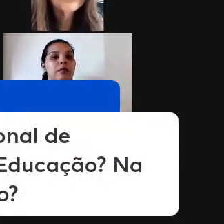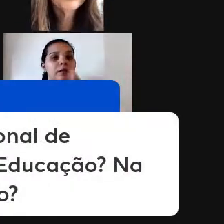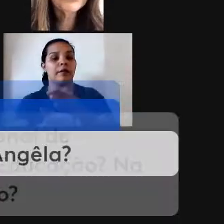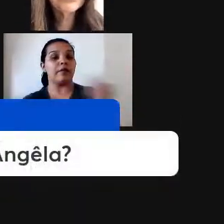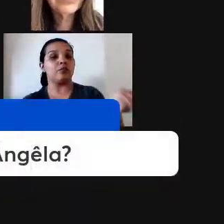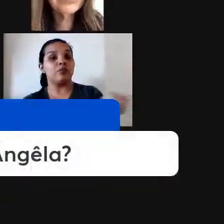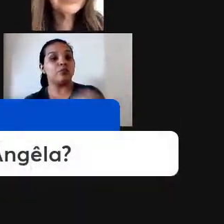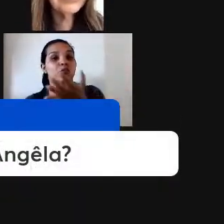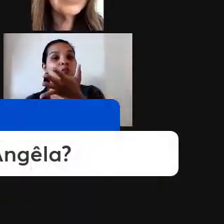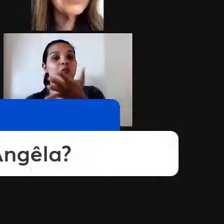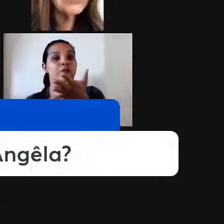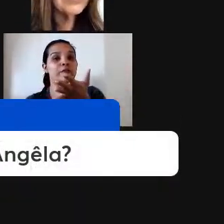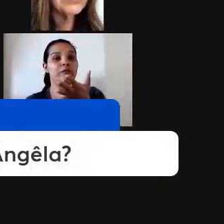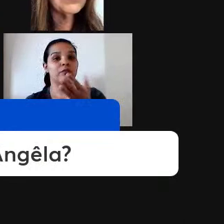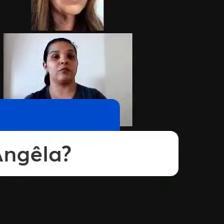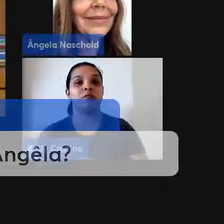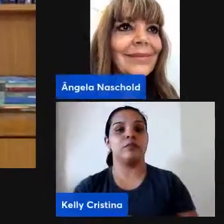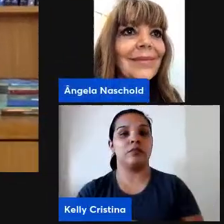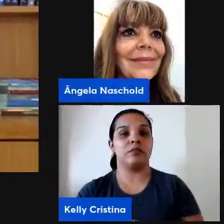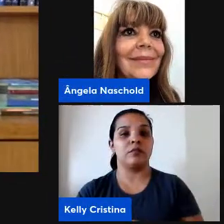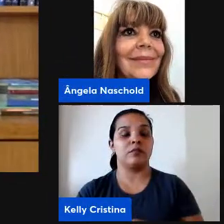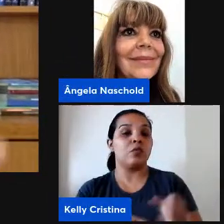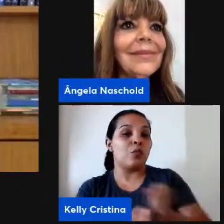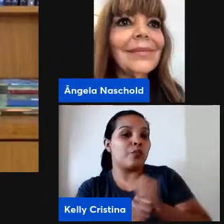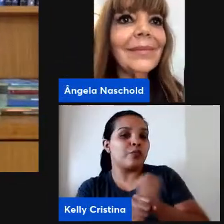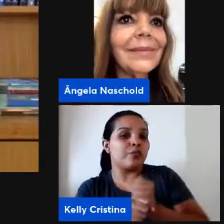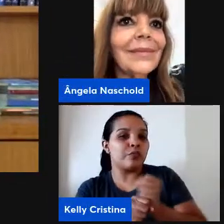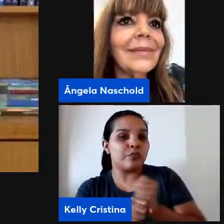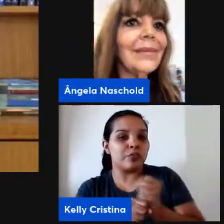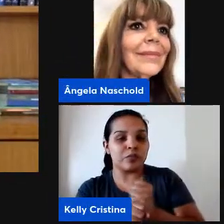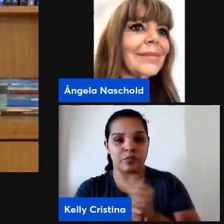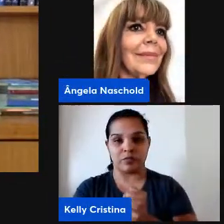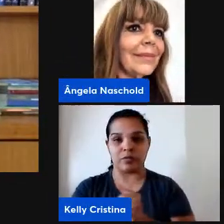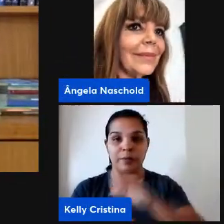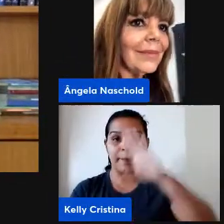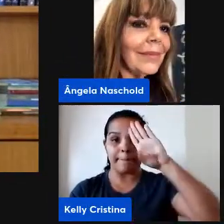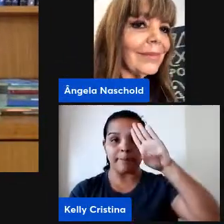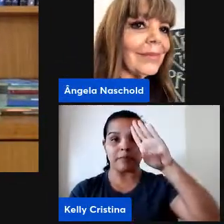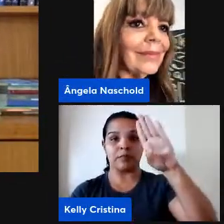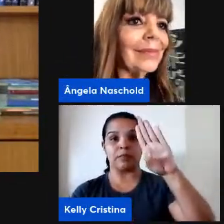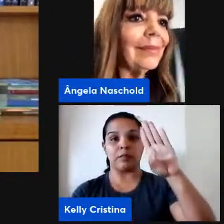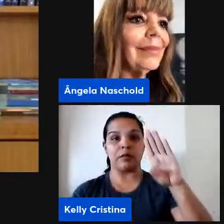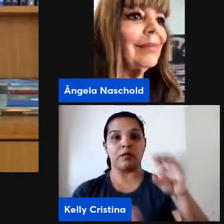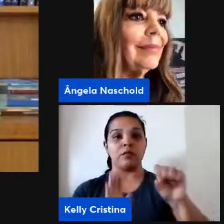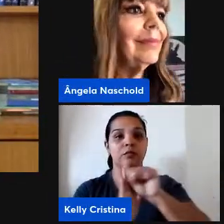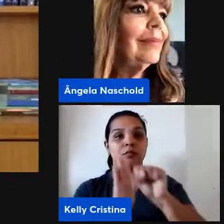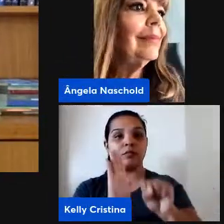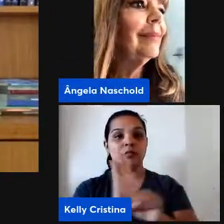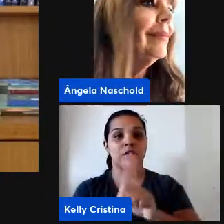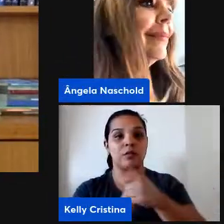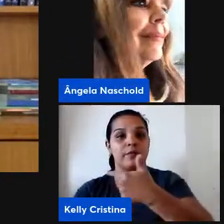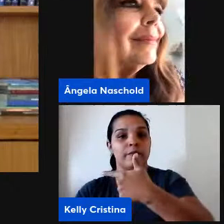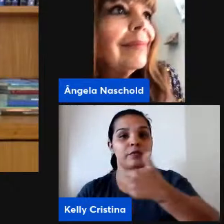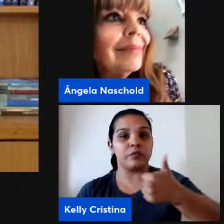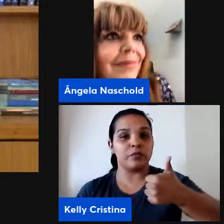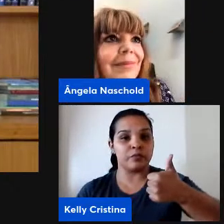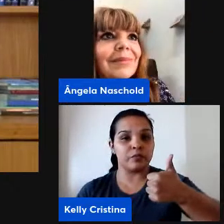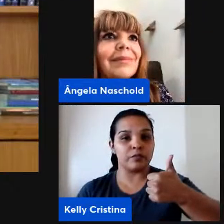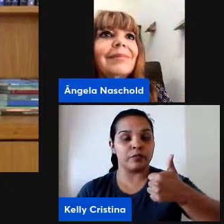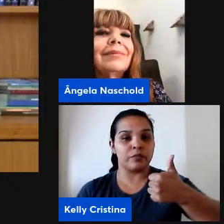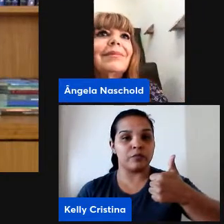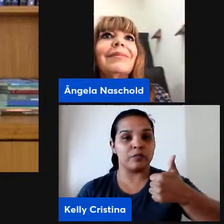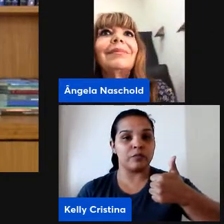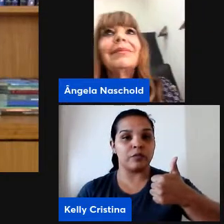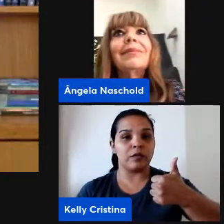recente, dos últimos anos, principalmente do século XXI. Nós